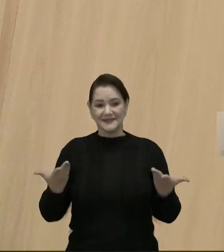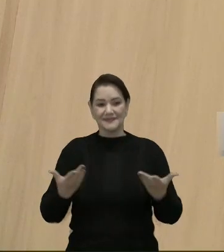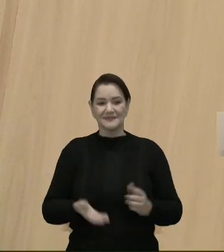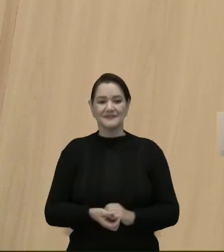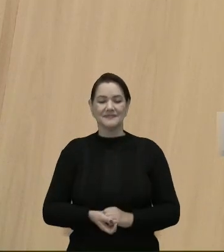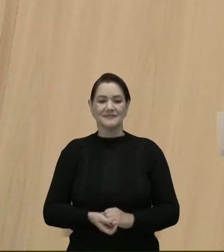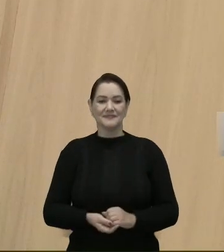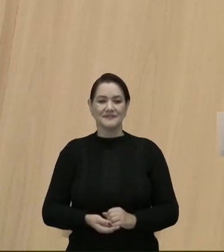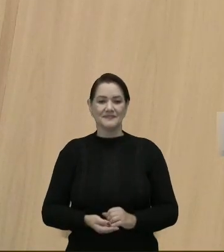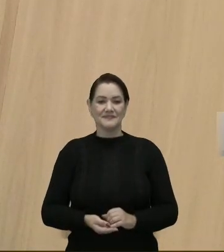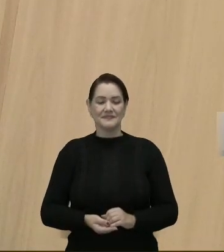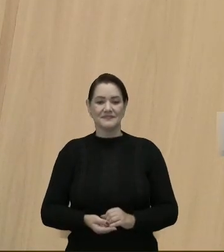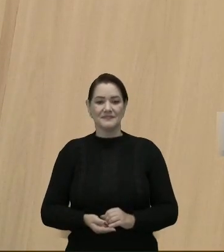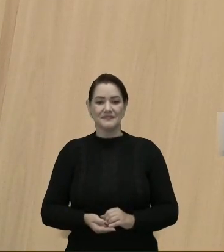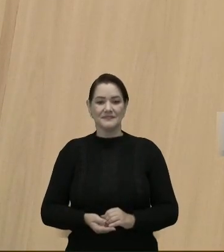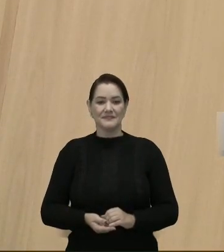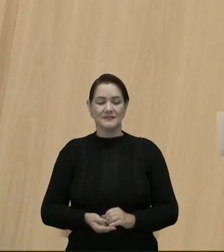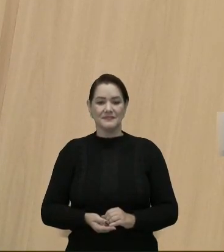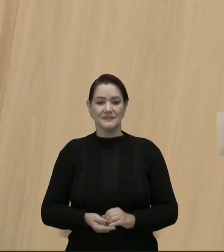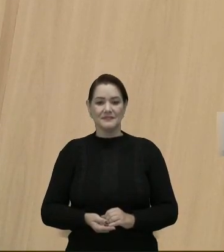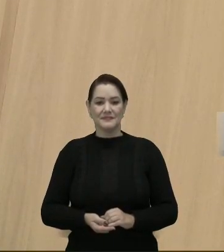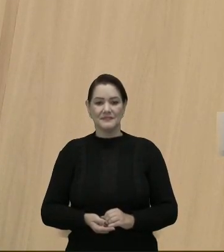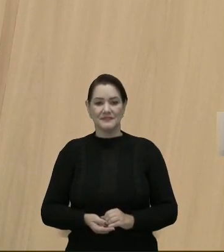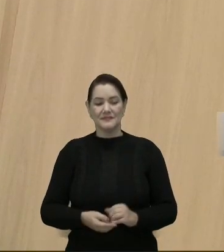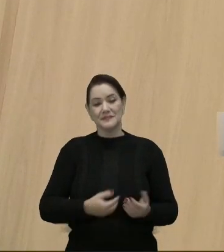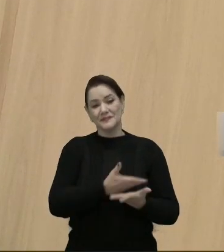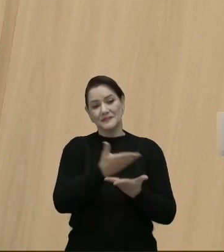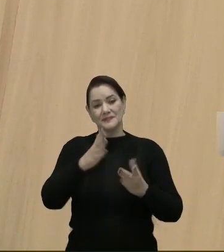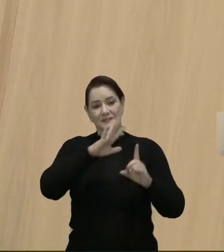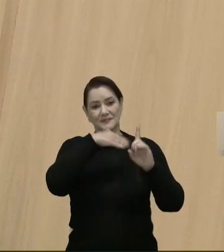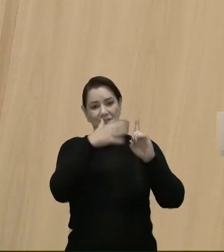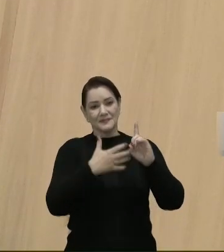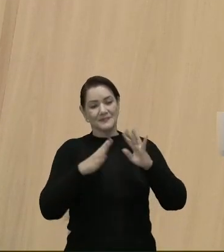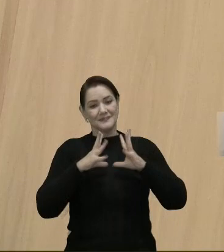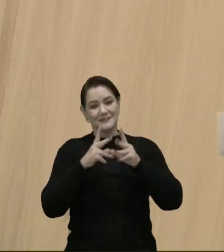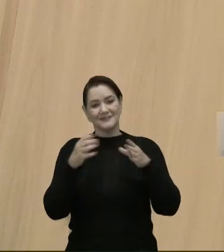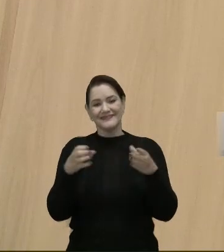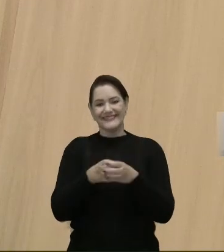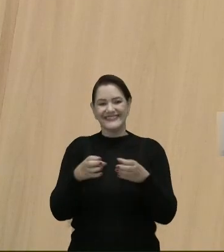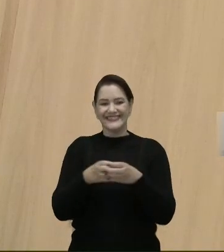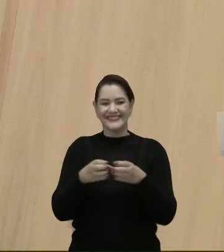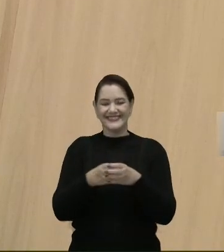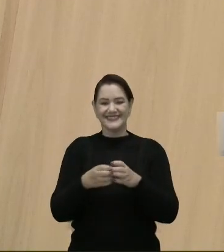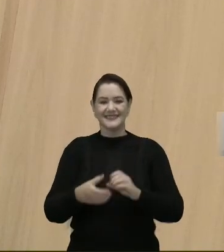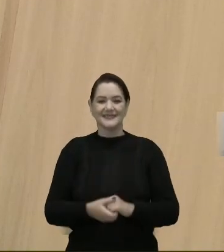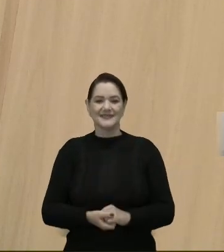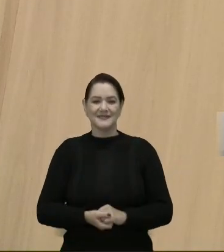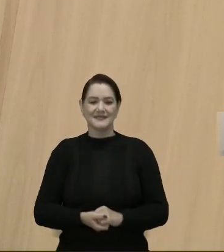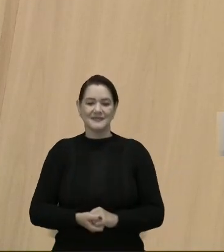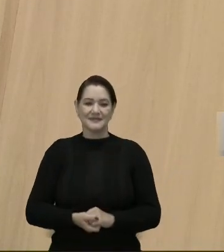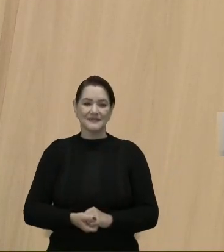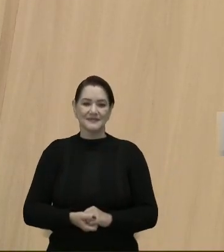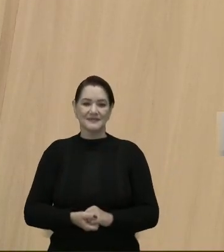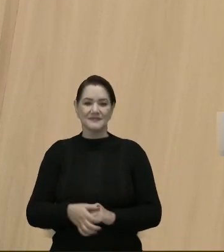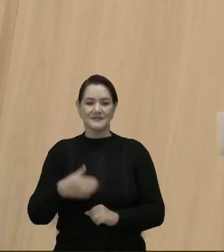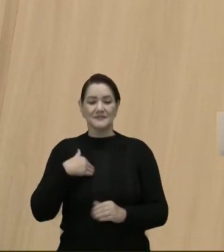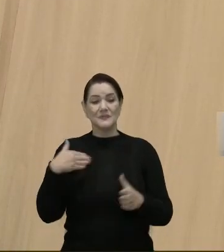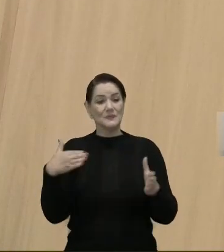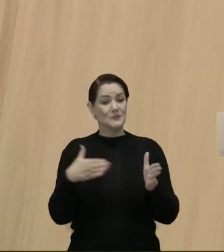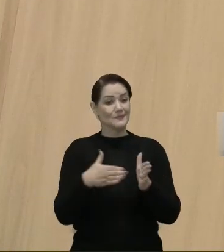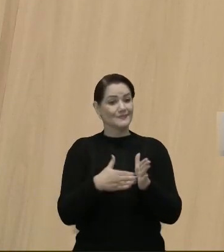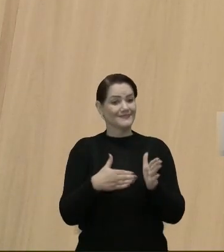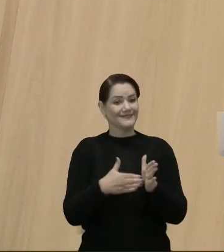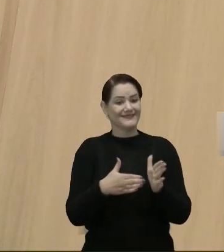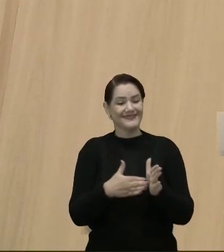E eu queria compartilhar, na verdade, essa homenagem a toda a minha equipe, porque eu sou o último estágio, assim,